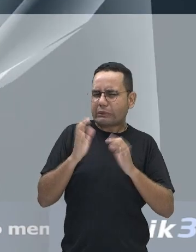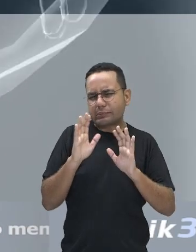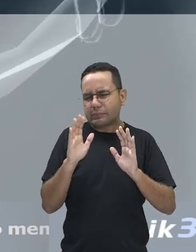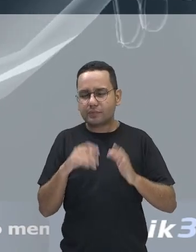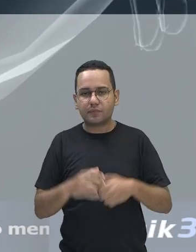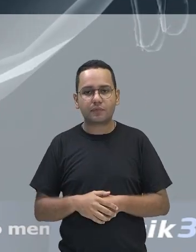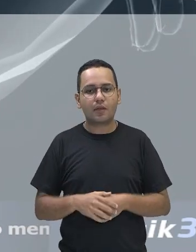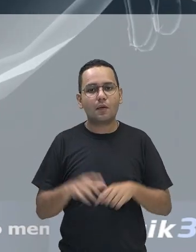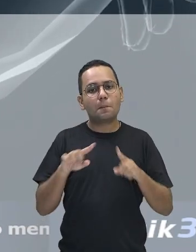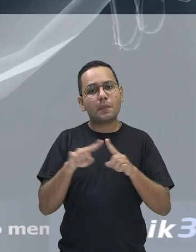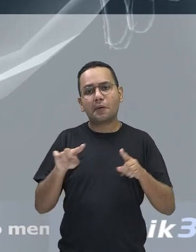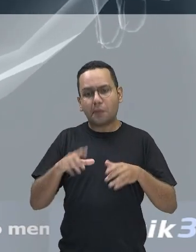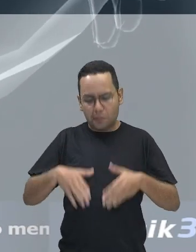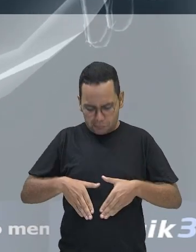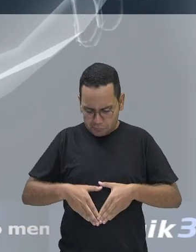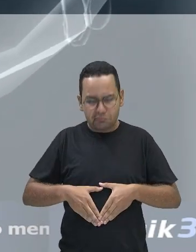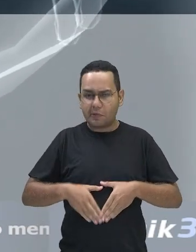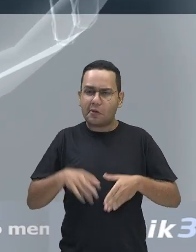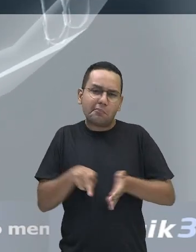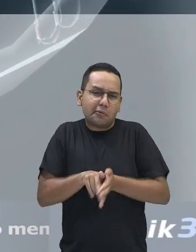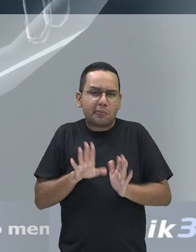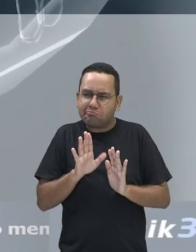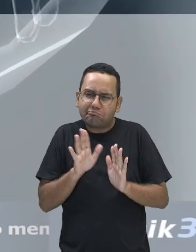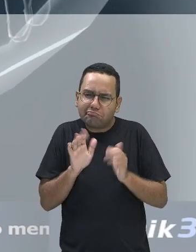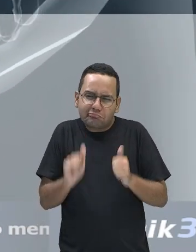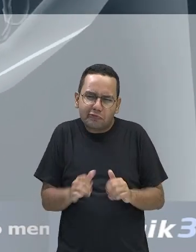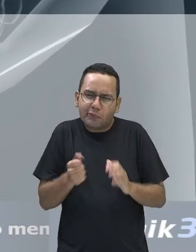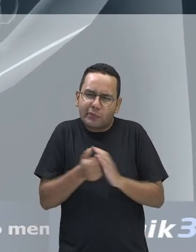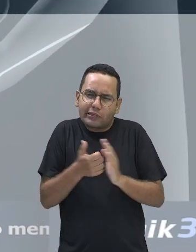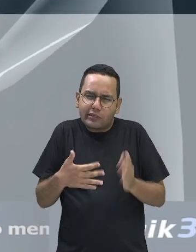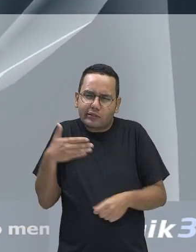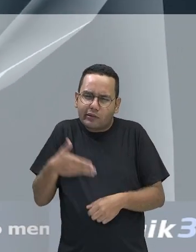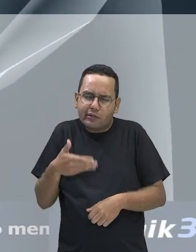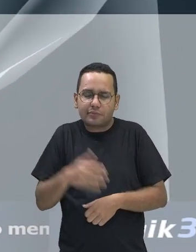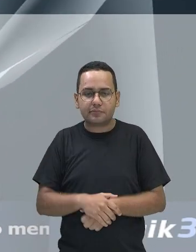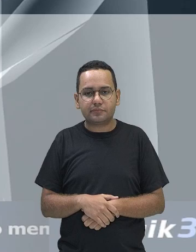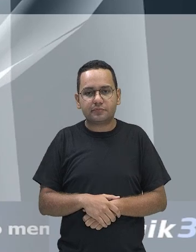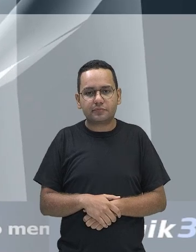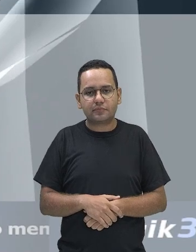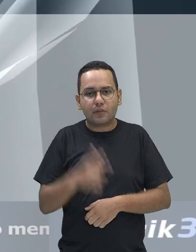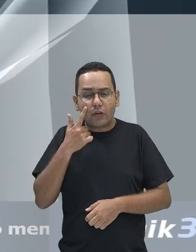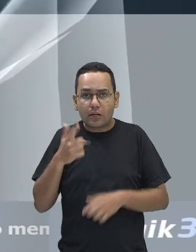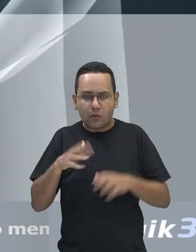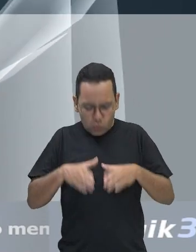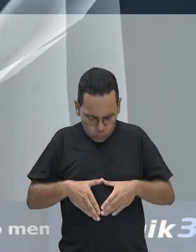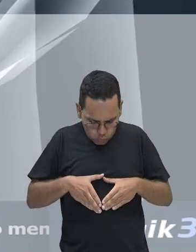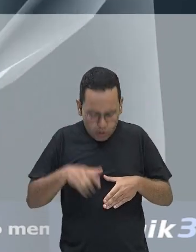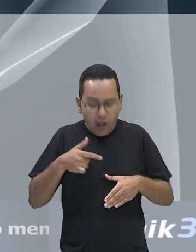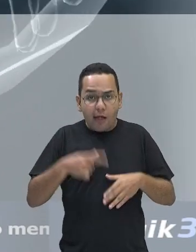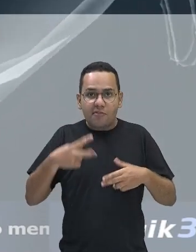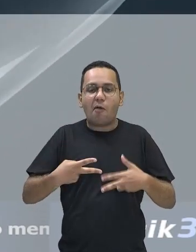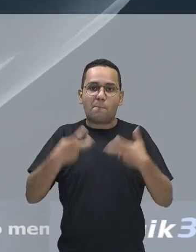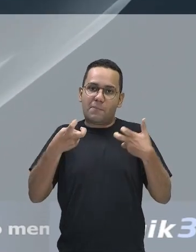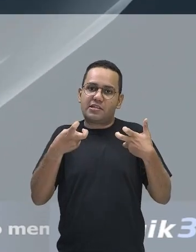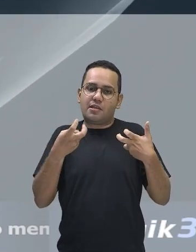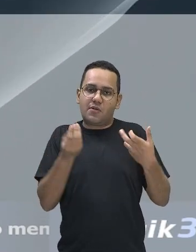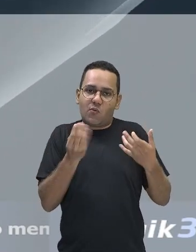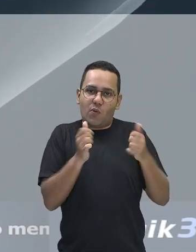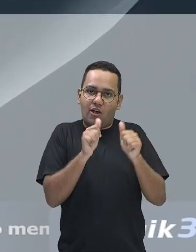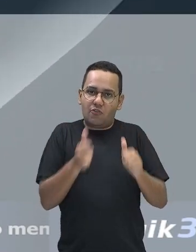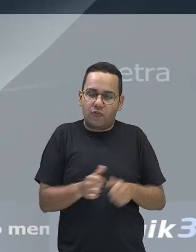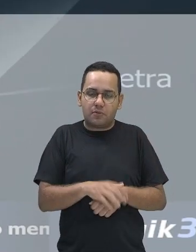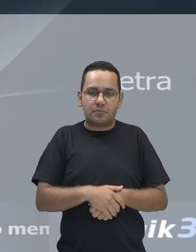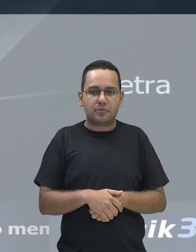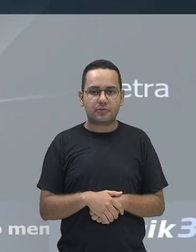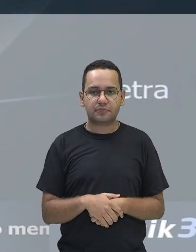que o útero ele tem formato de útero, né? Você vai ver um útero através de uma imagem, você vai saber como que é o formato dele. Não precisa